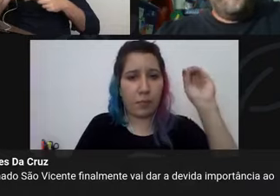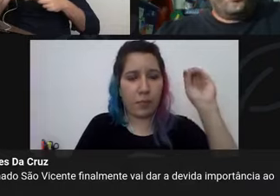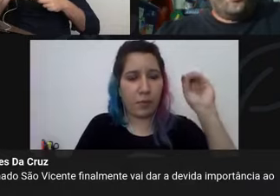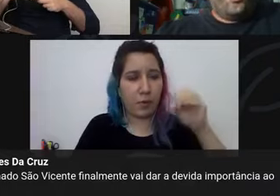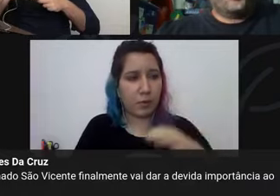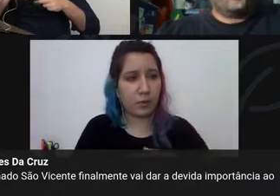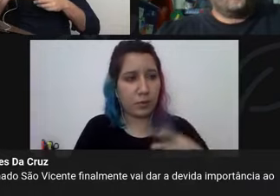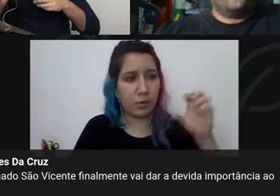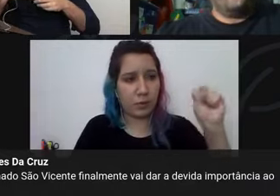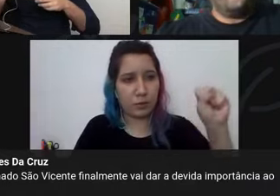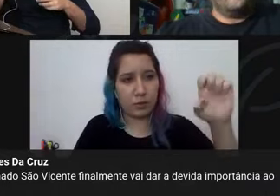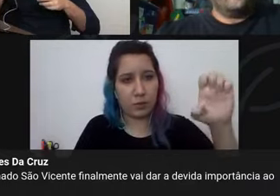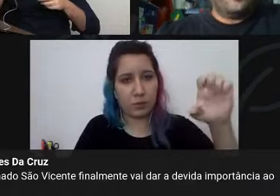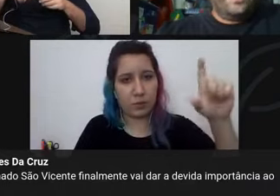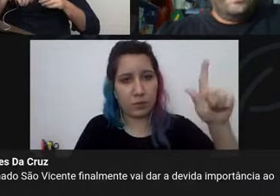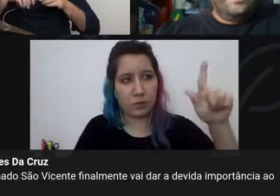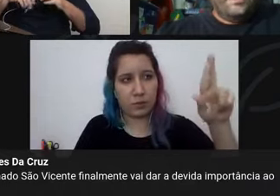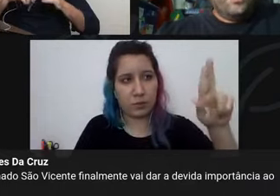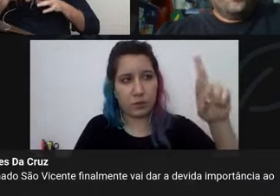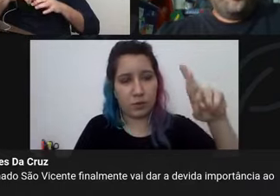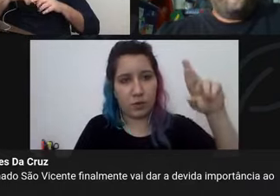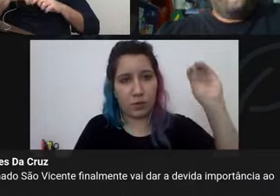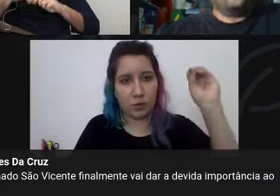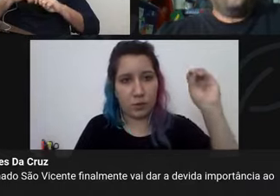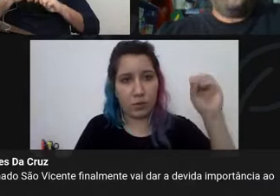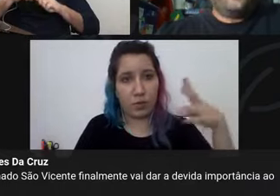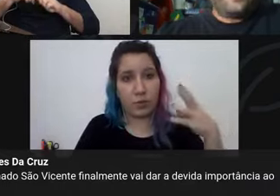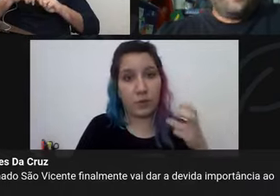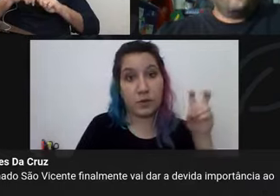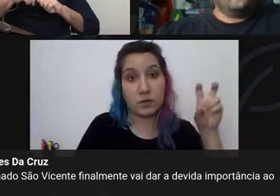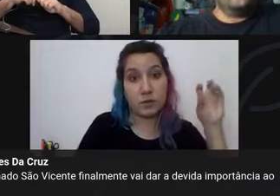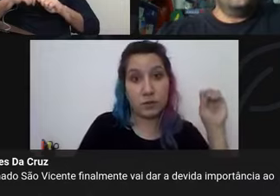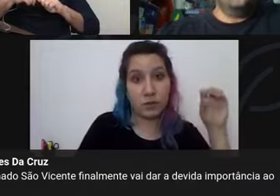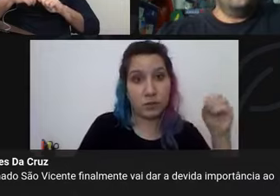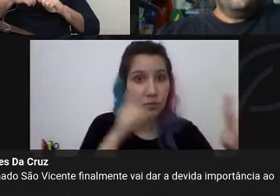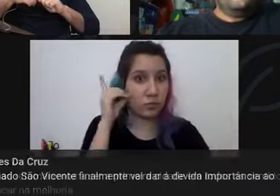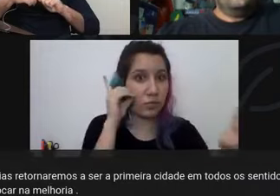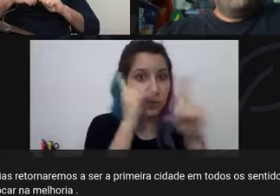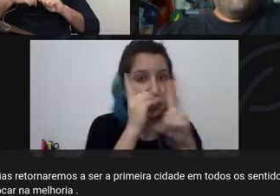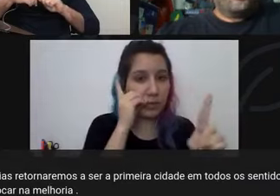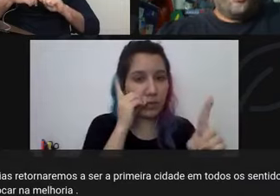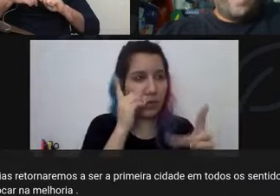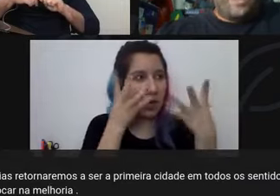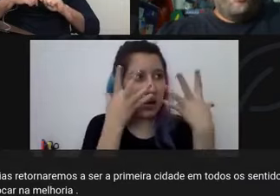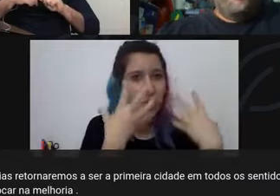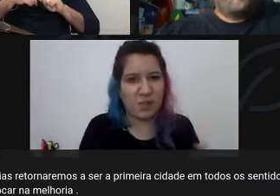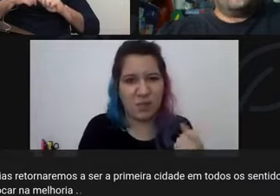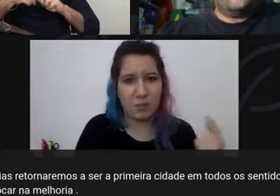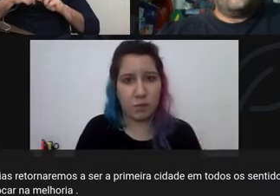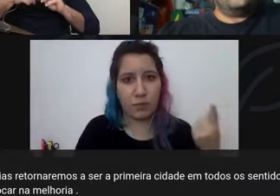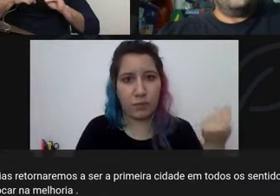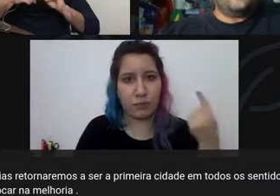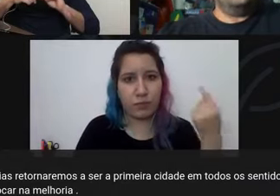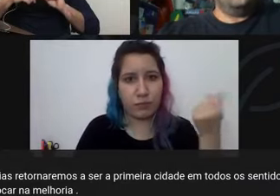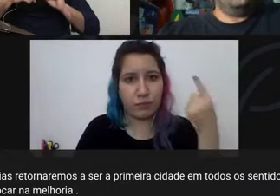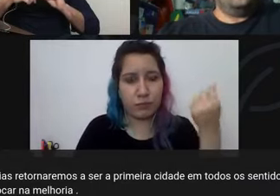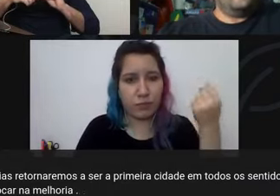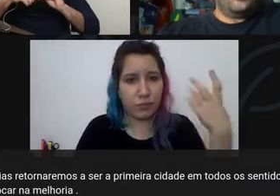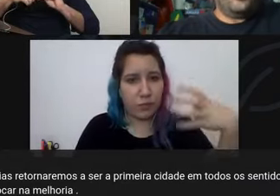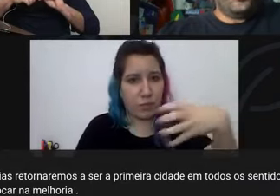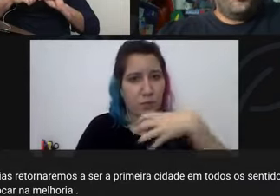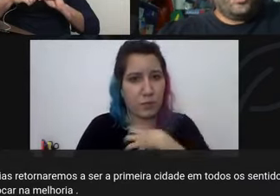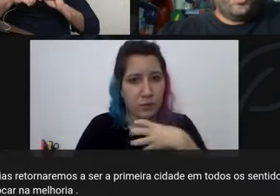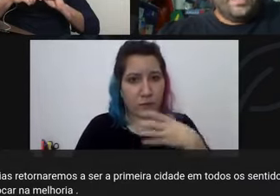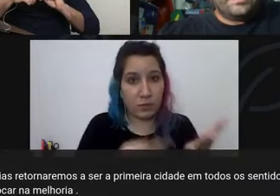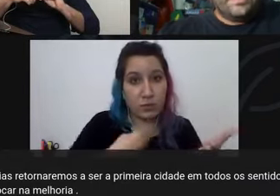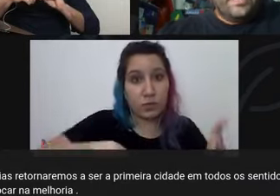investimentos virtuosos do governo da Bahia, do governo federal, inclusive de Portugal, por ser a cidade aonde